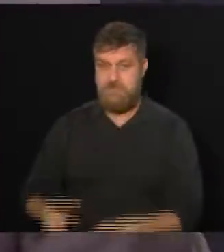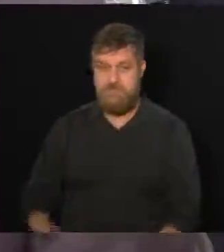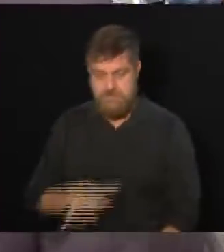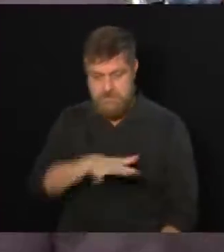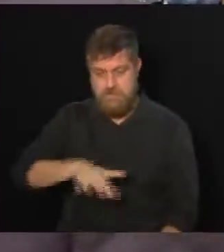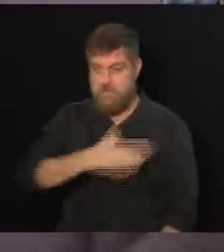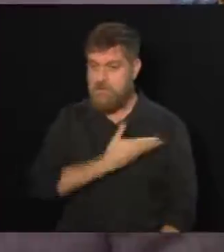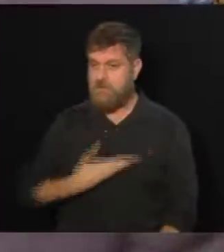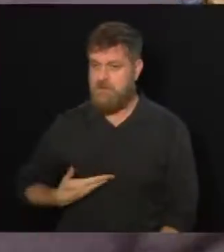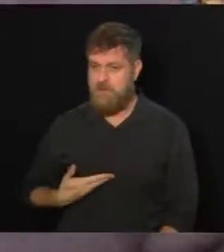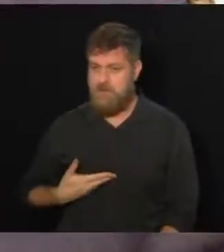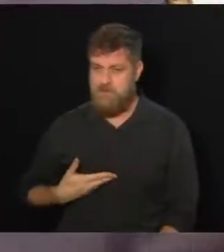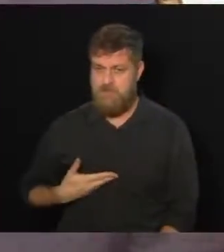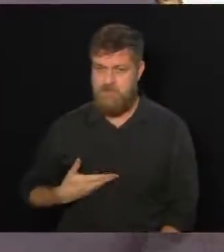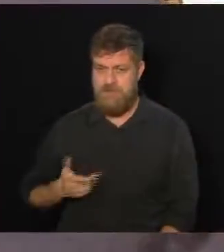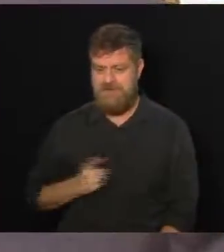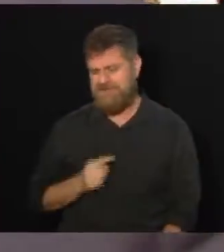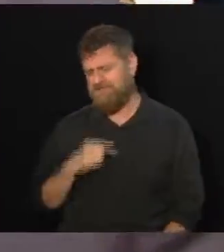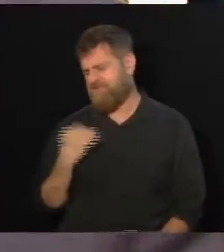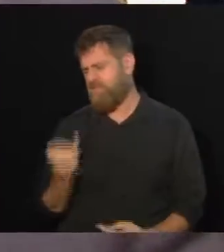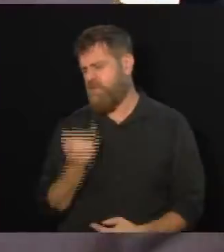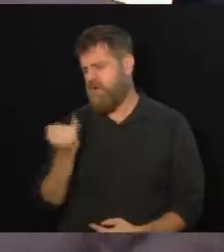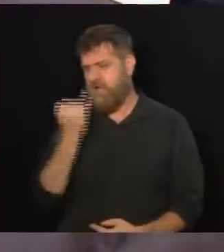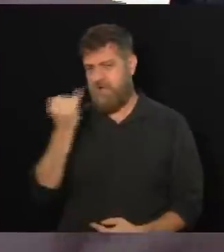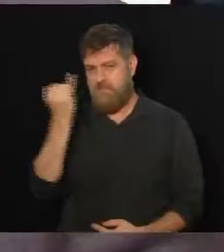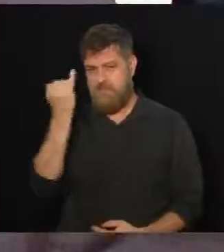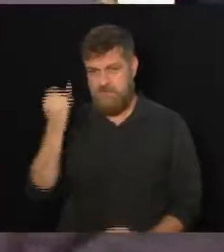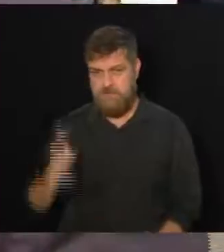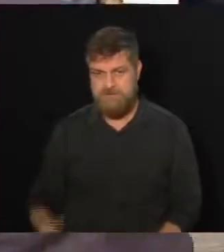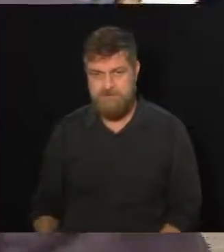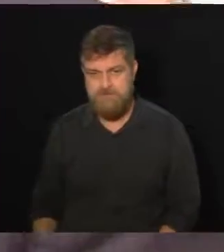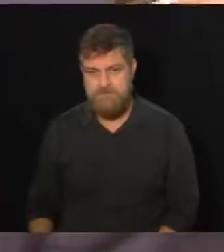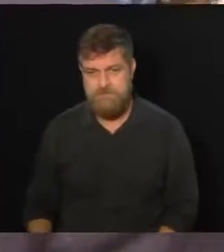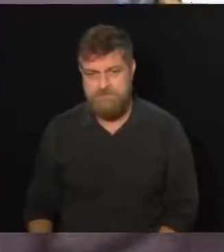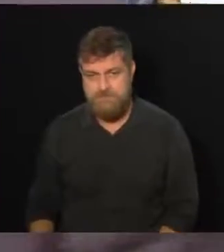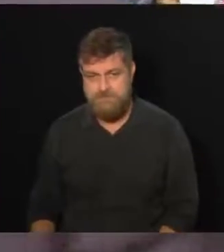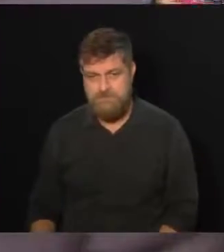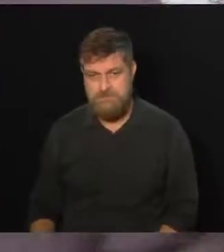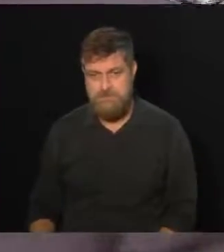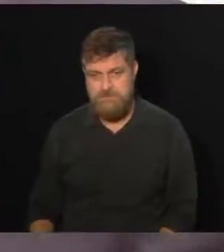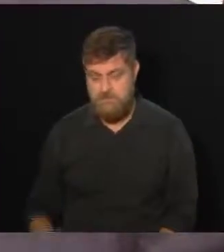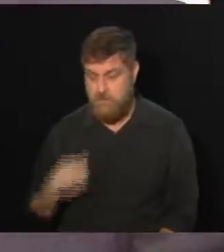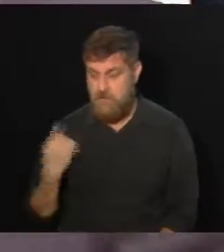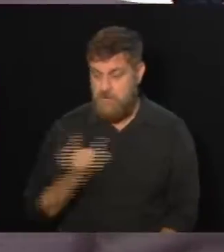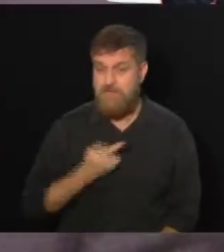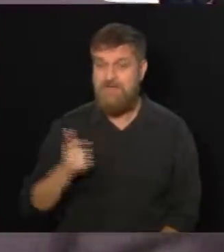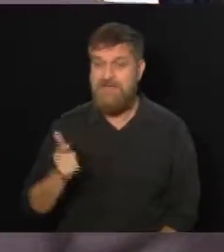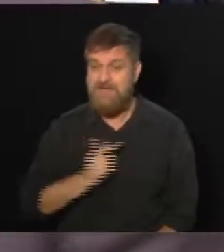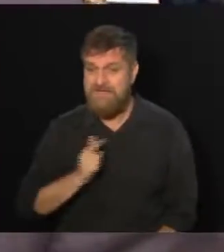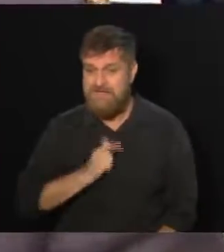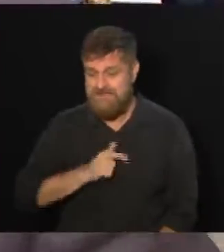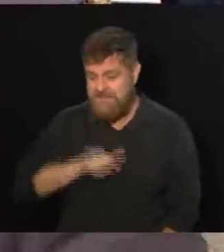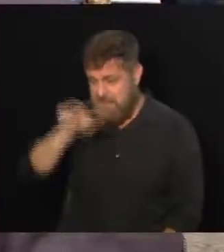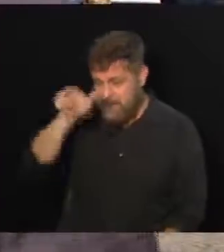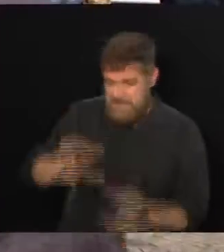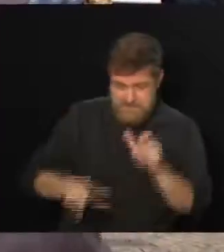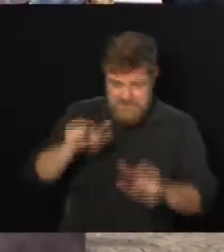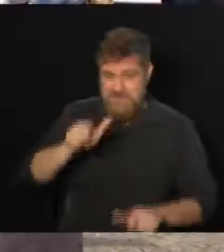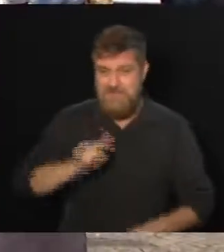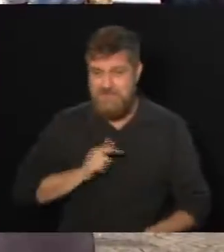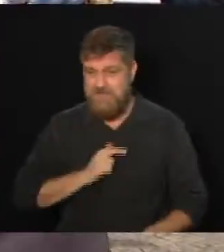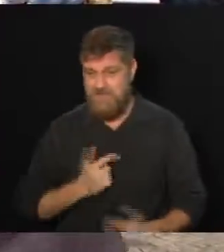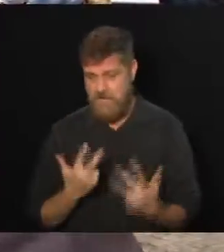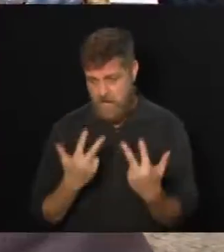de envergadura ímpar. Nós vamos ter a liberdade aqui, que como